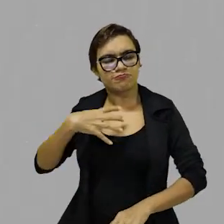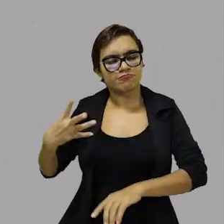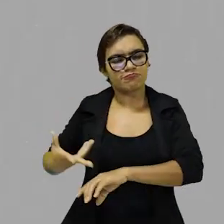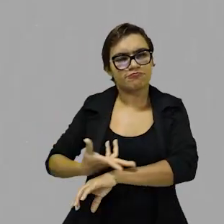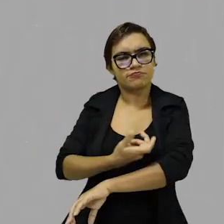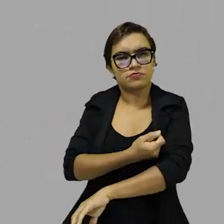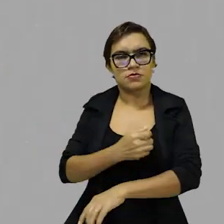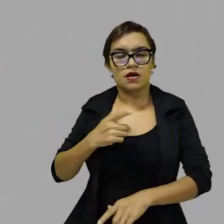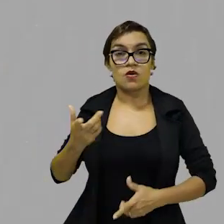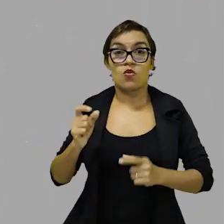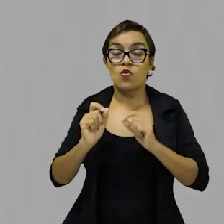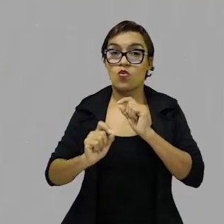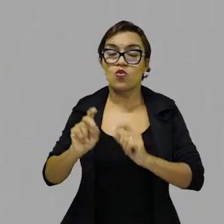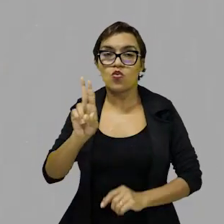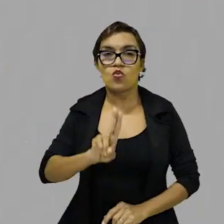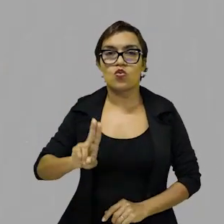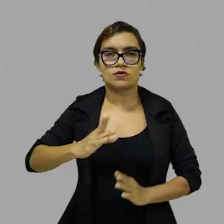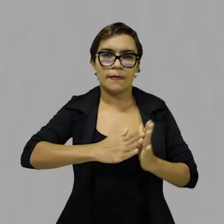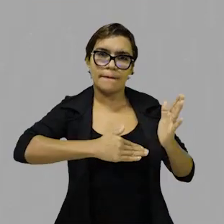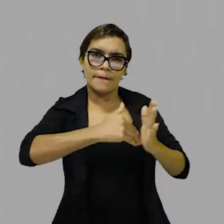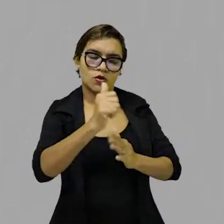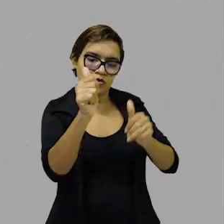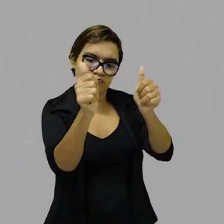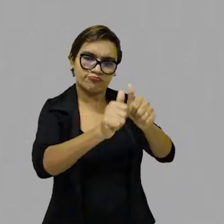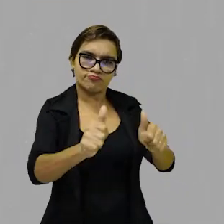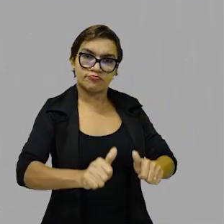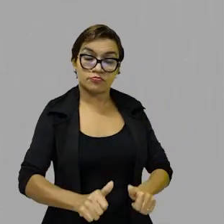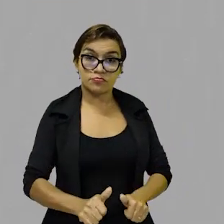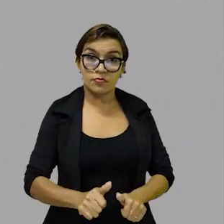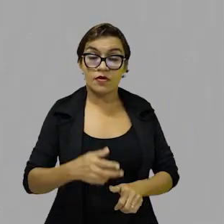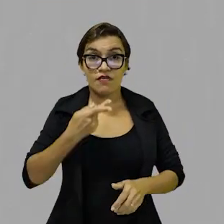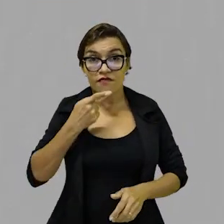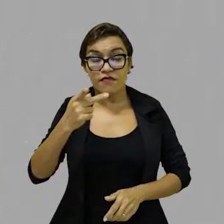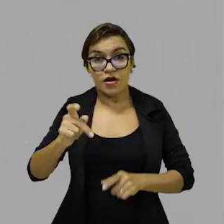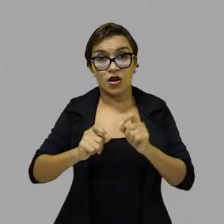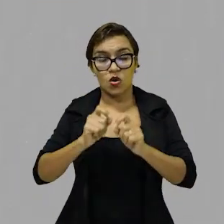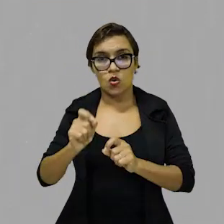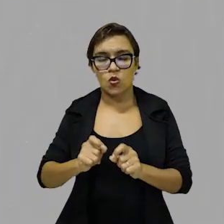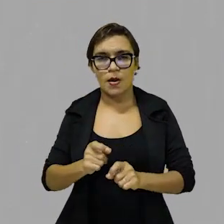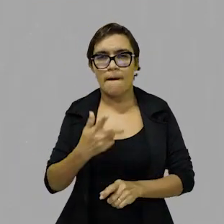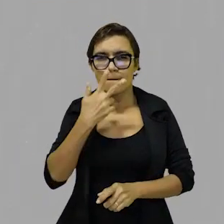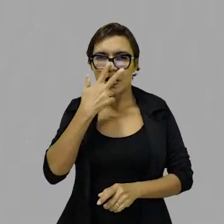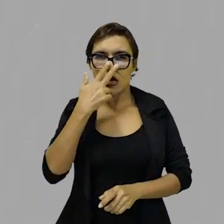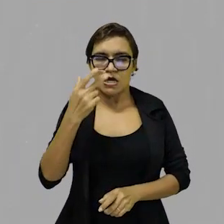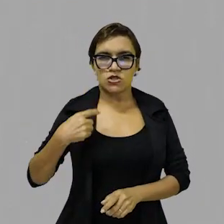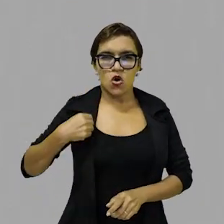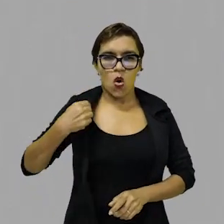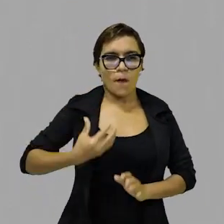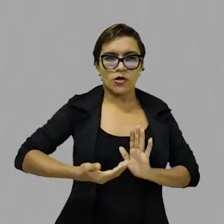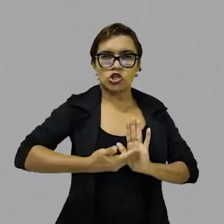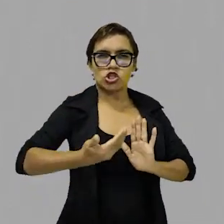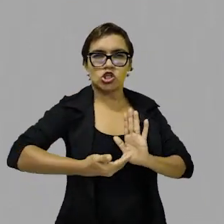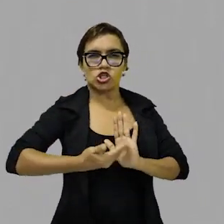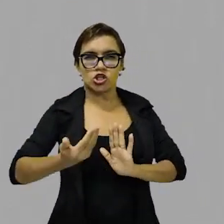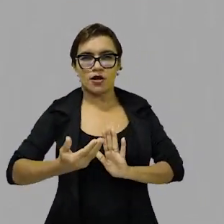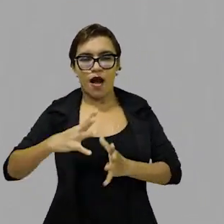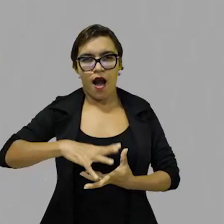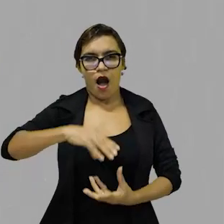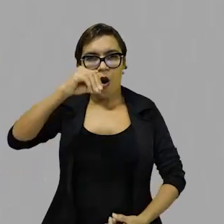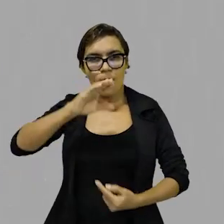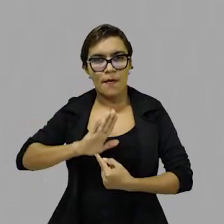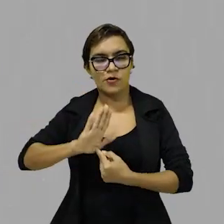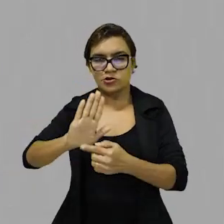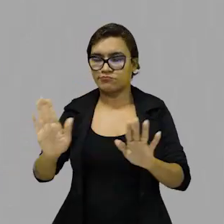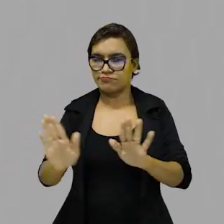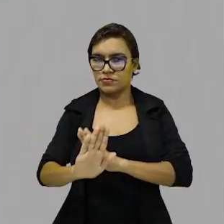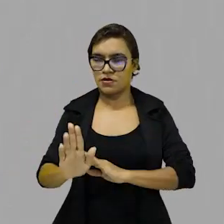Tanto é que ele trabalha com pinturas e esculturas, mas ele diz que ele tirava a roupa dos seres humanos sem mostrar a alma. Então não adiantava ter uma